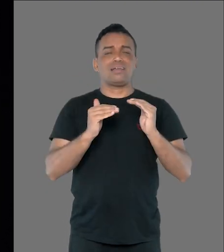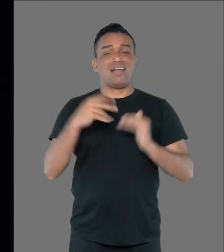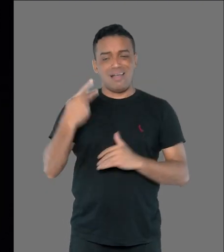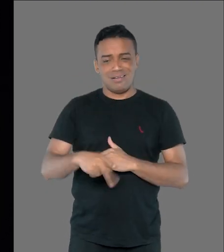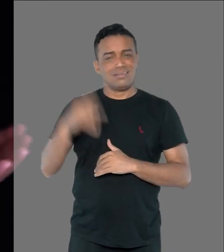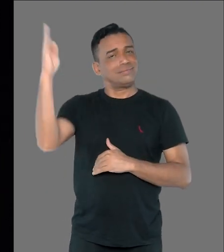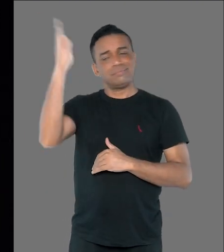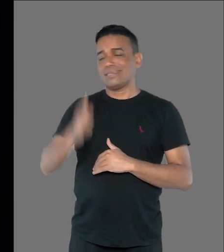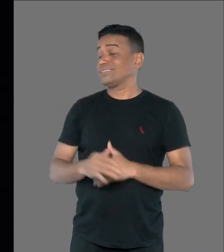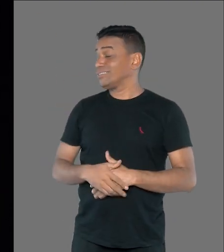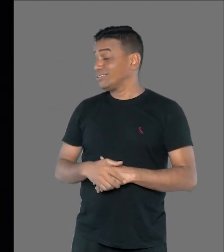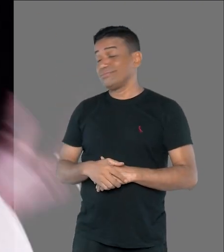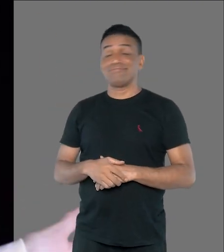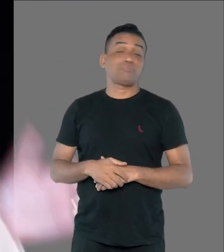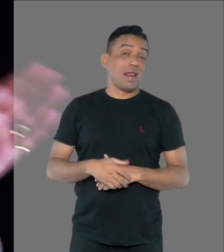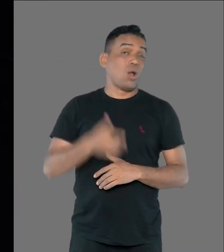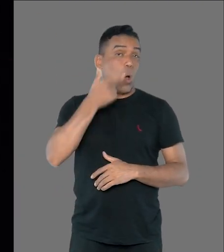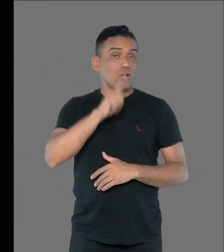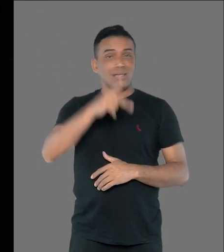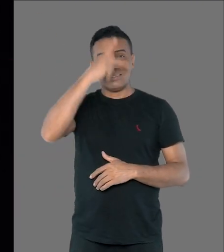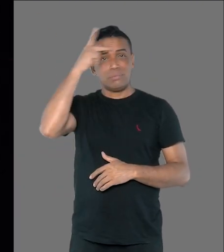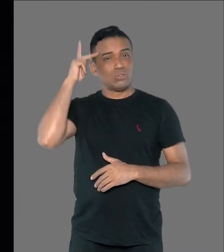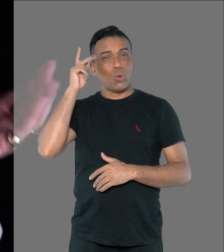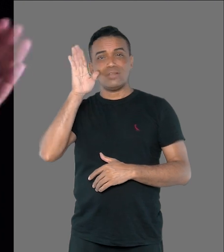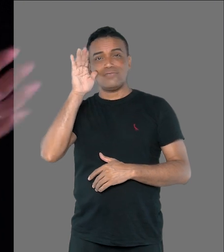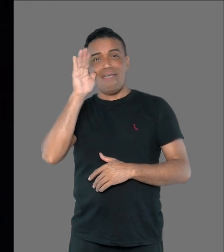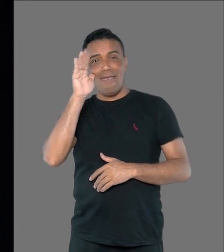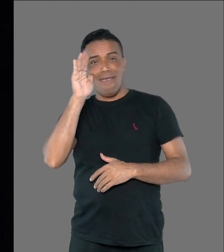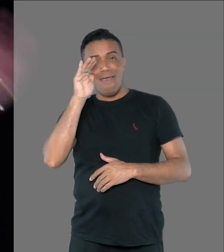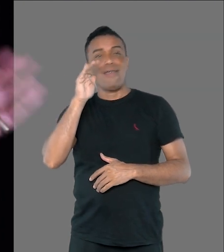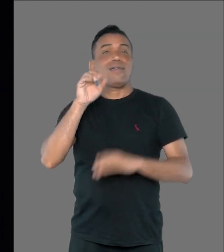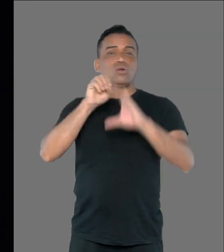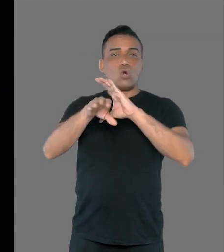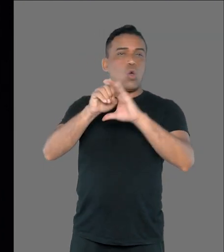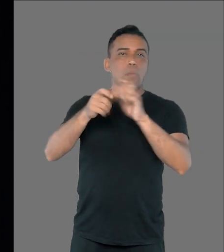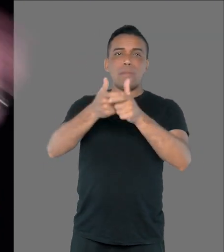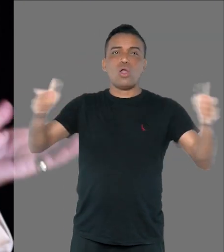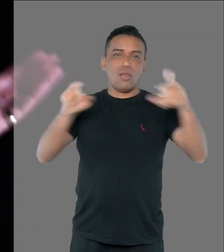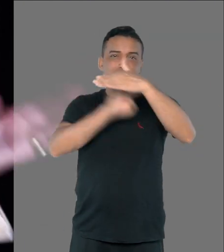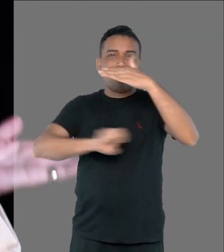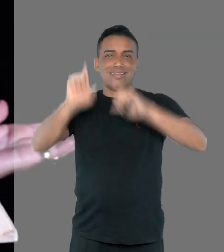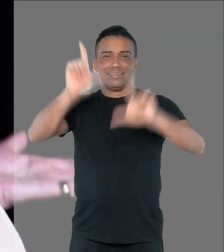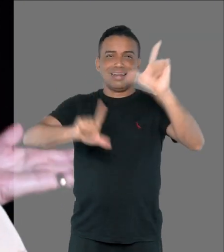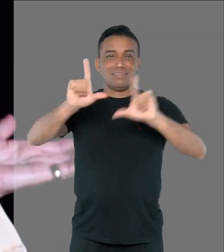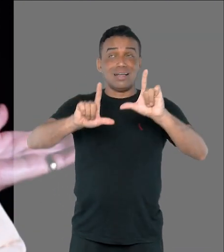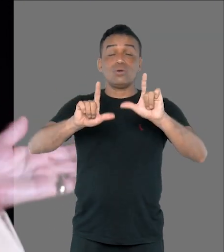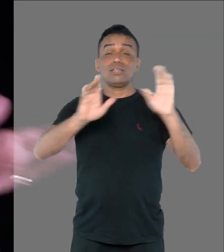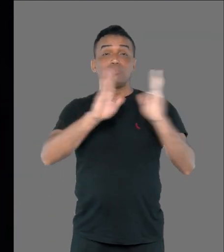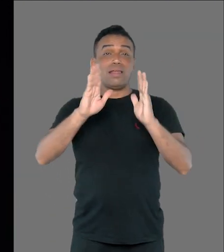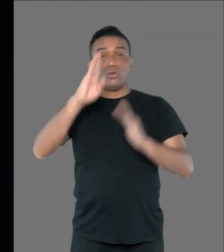no Brasil, obviamente, para ter público, para a TV Globo continuar sendo a grande emissora brasileira, desde a época da